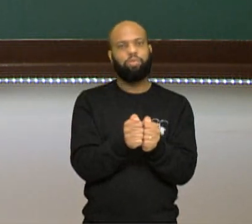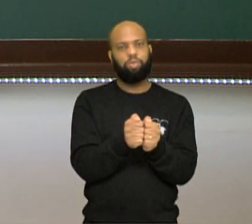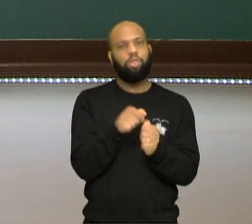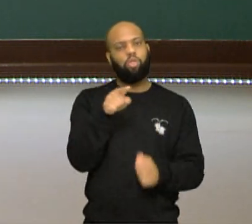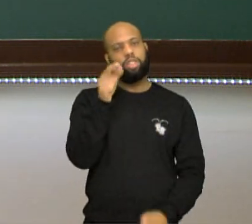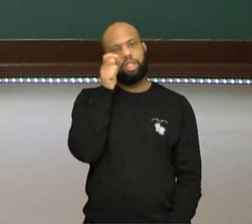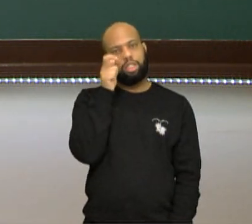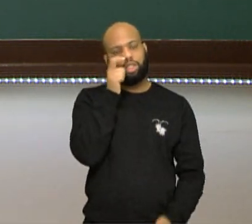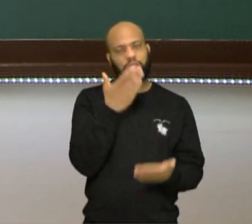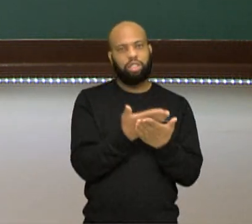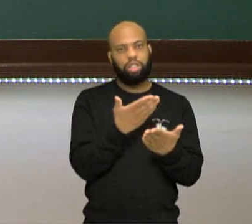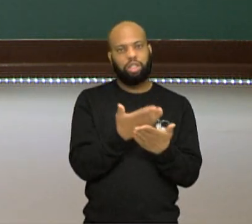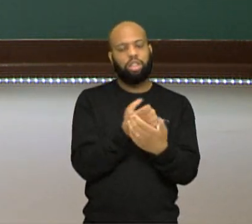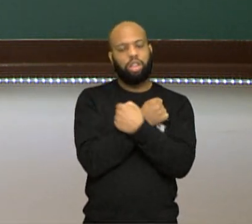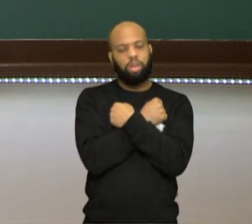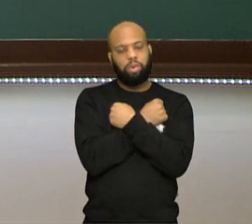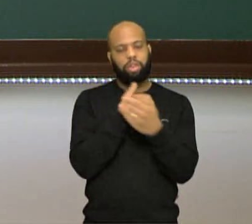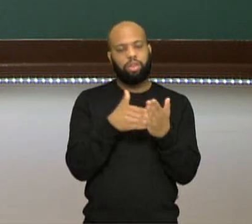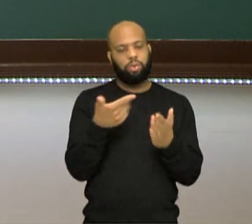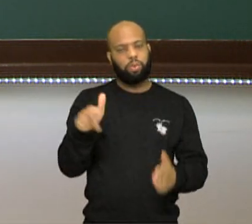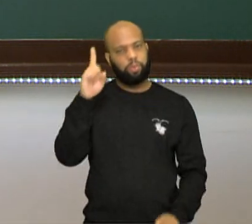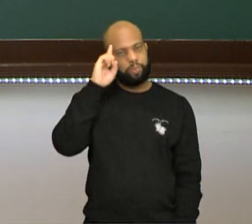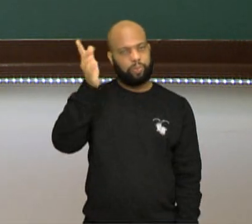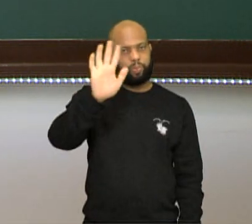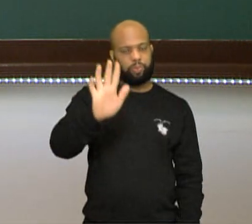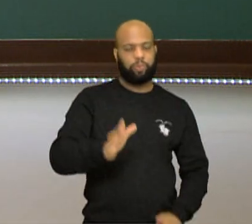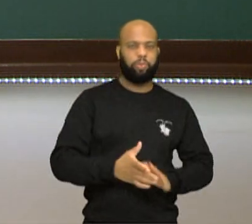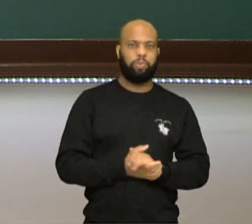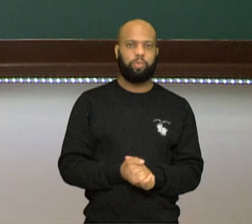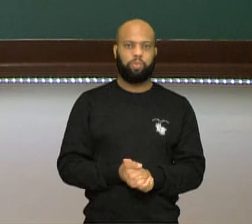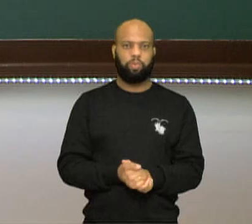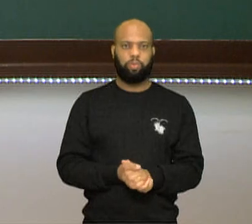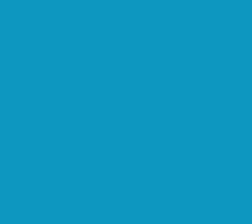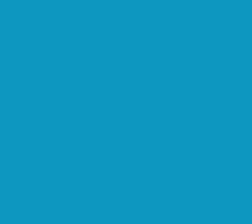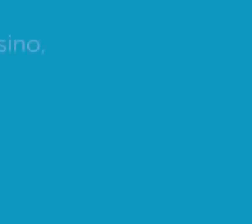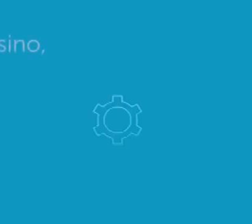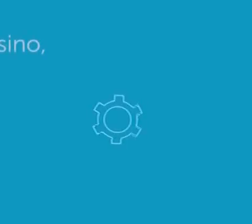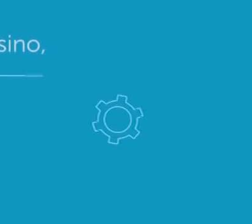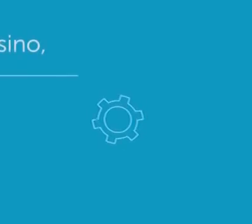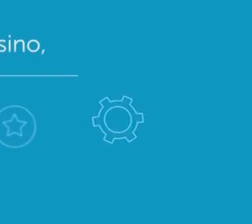por mais esta aula. Um abraço e até a próxima, gente. Tchau, tchau.